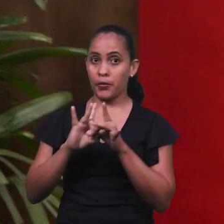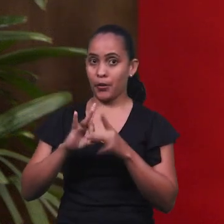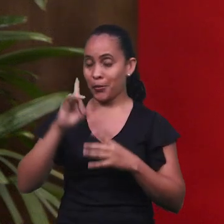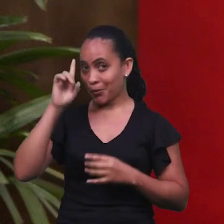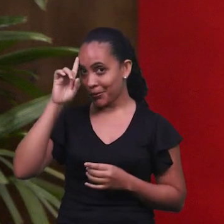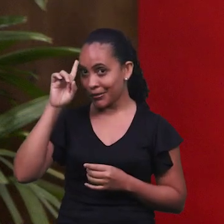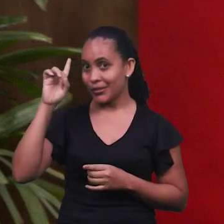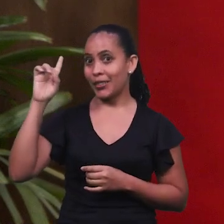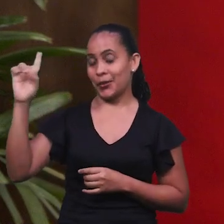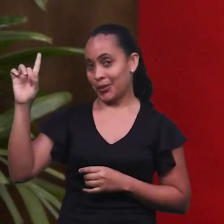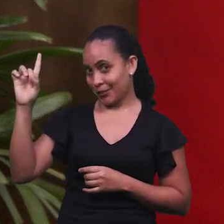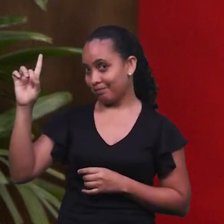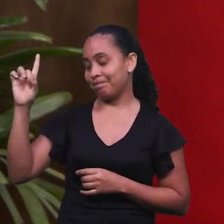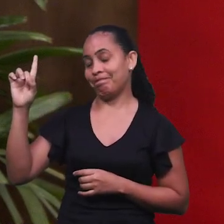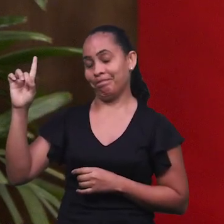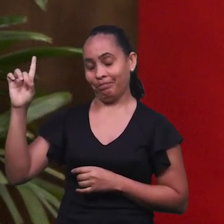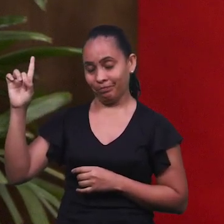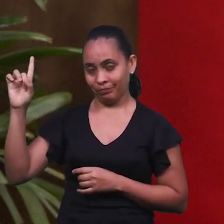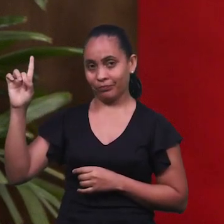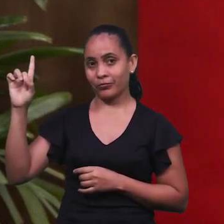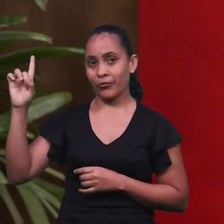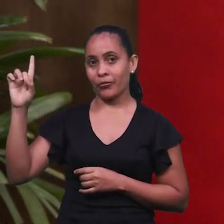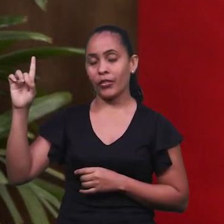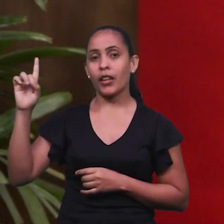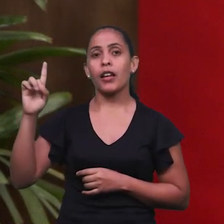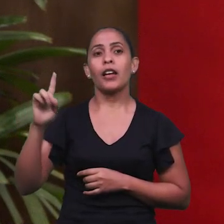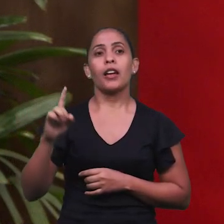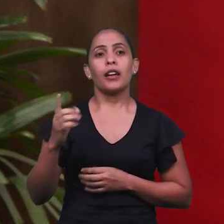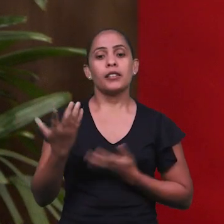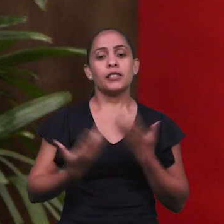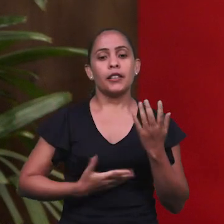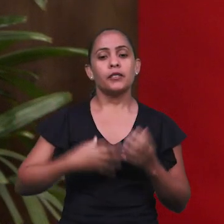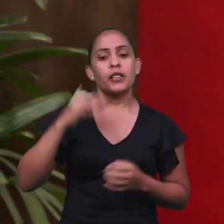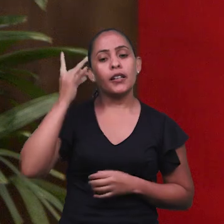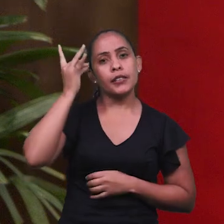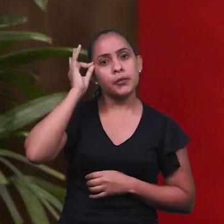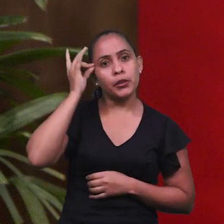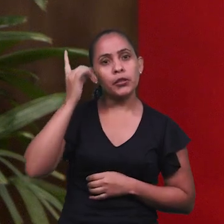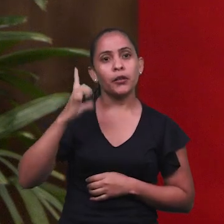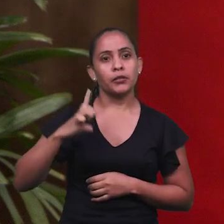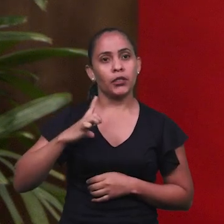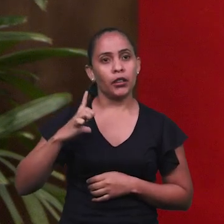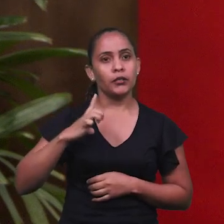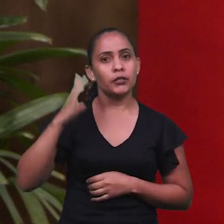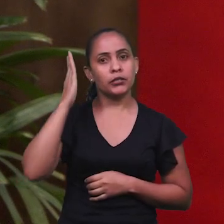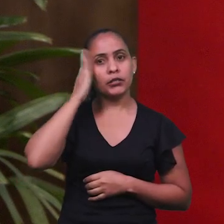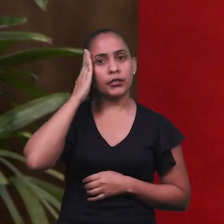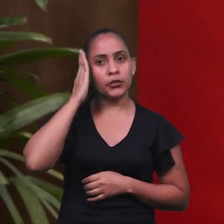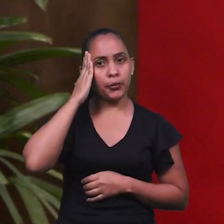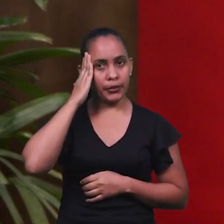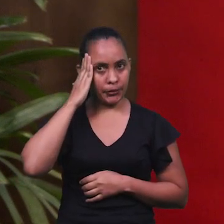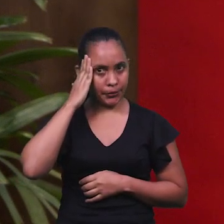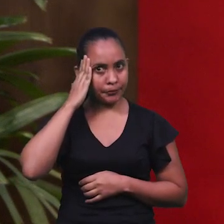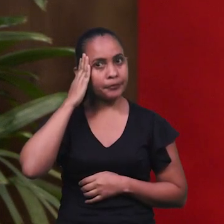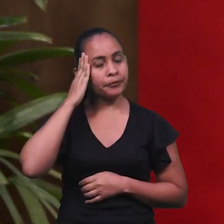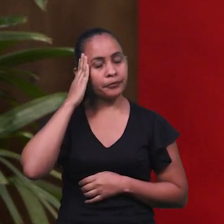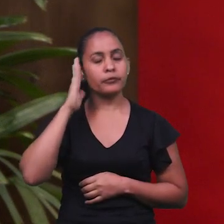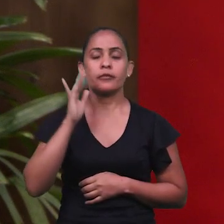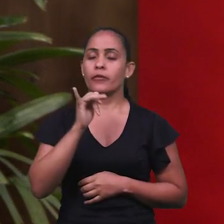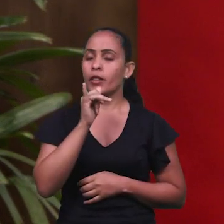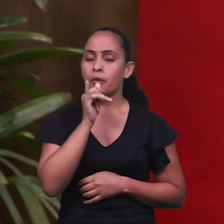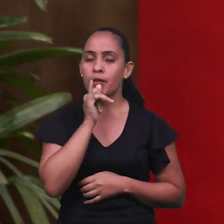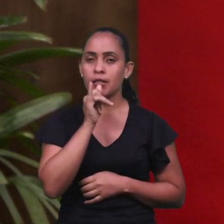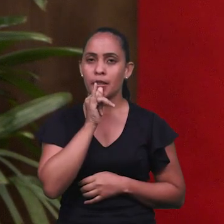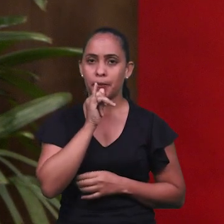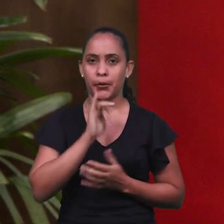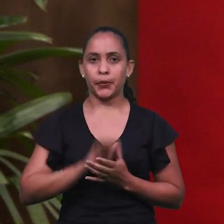com Deus. Então estes espirituais, eles têm condições de discernir a situação. Eu vou dar